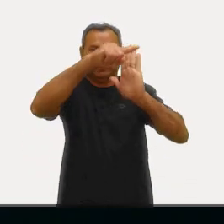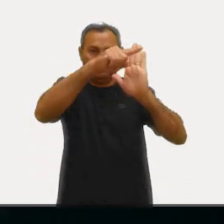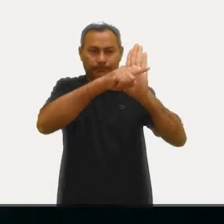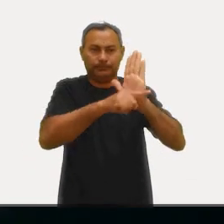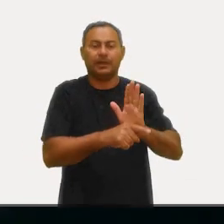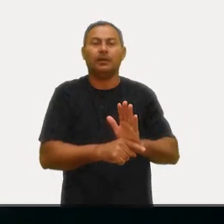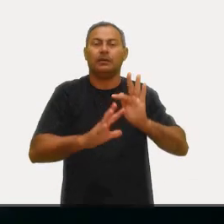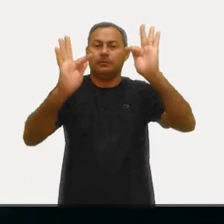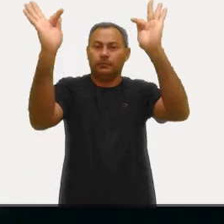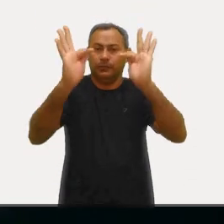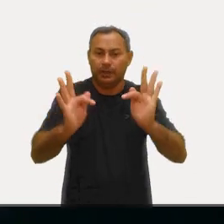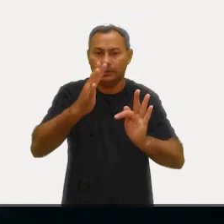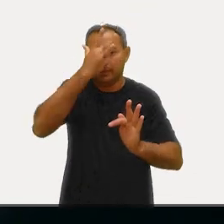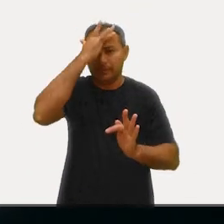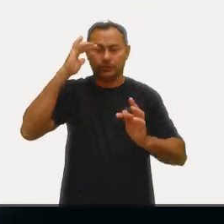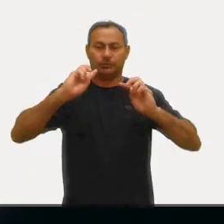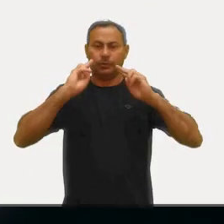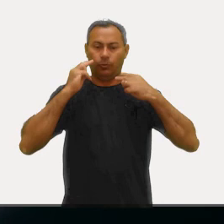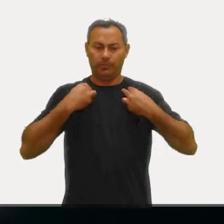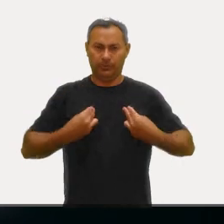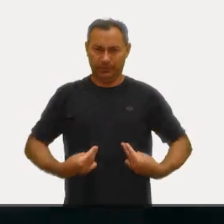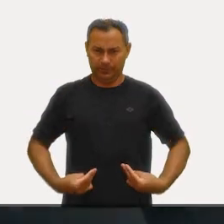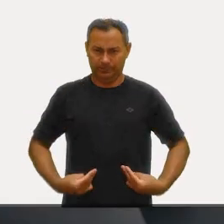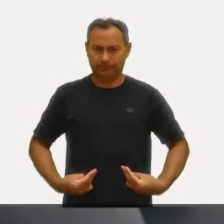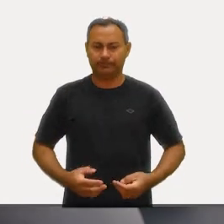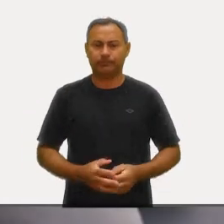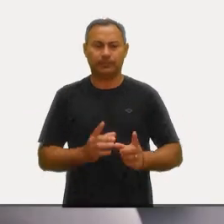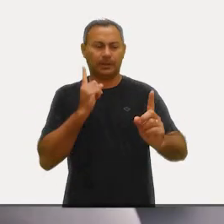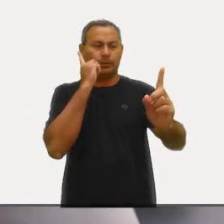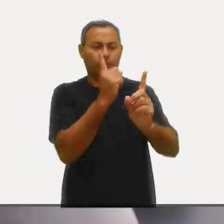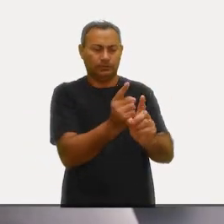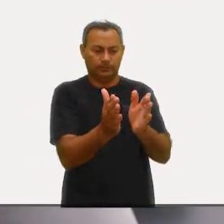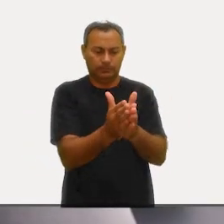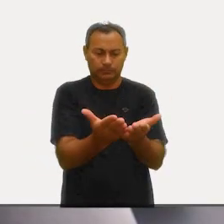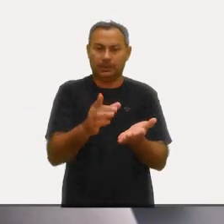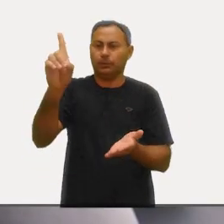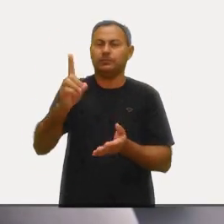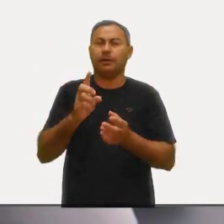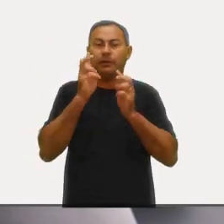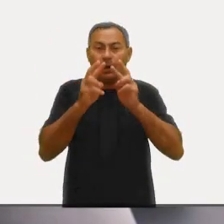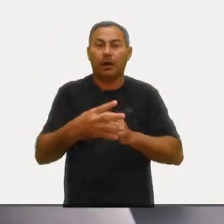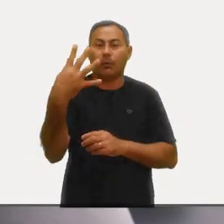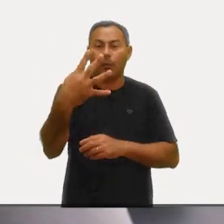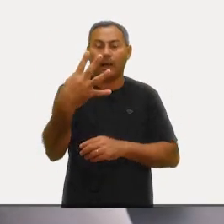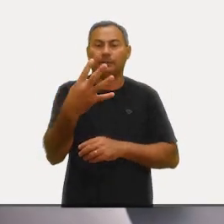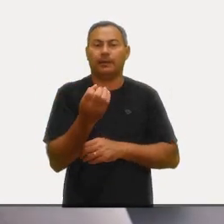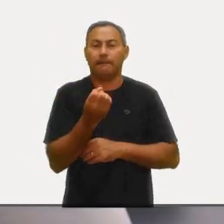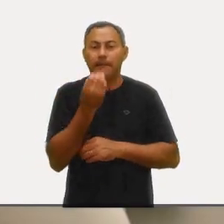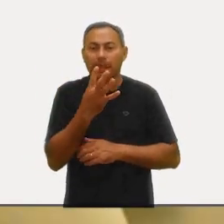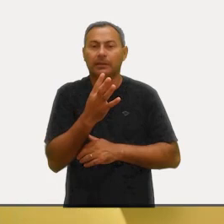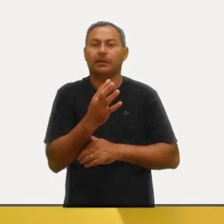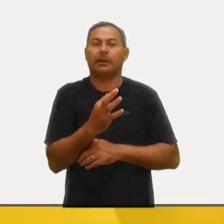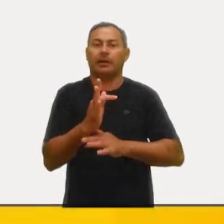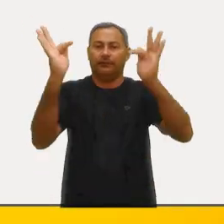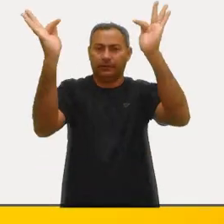último programa, bem-aventurados os humildes. No encontro com a palavra de hoje, veremos a quarta